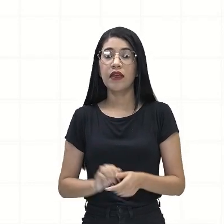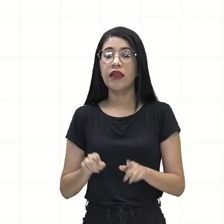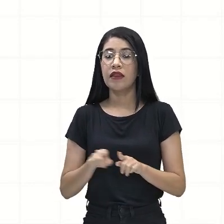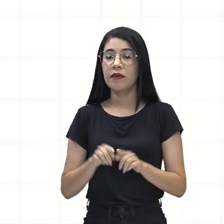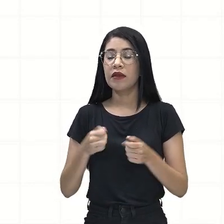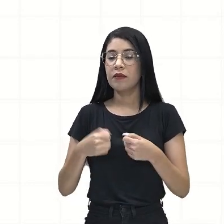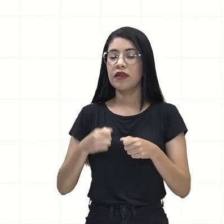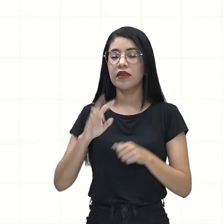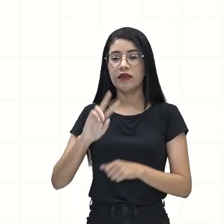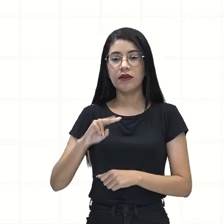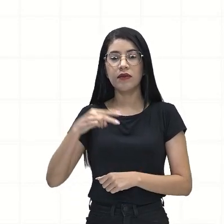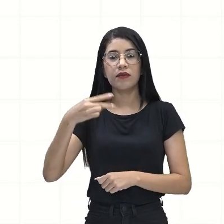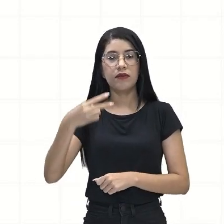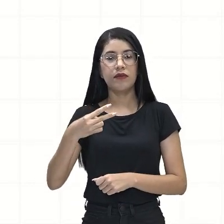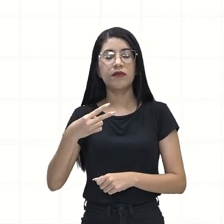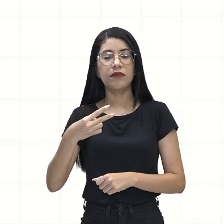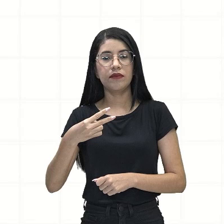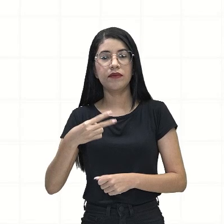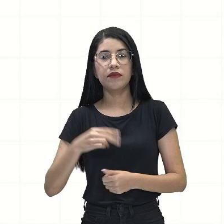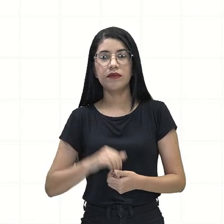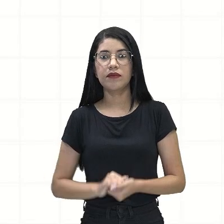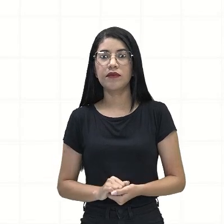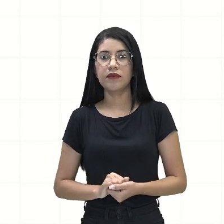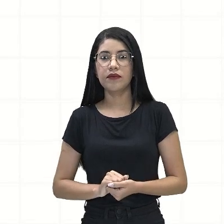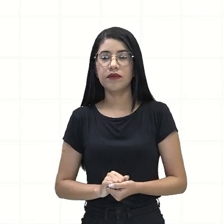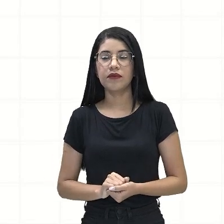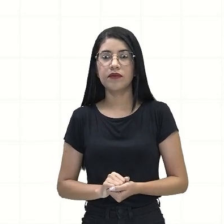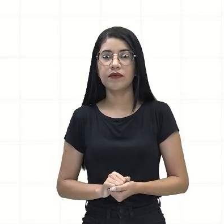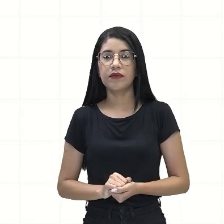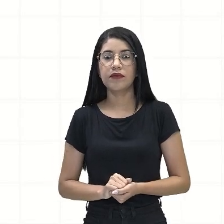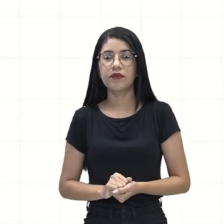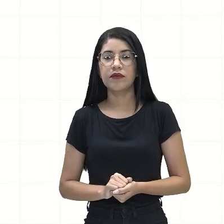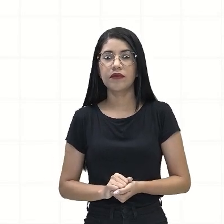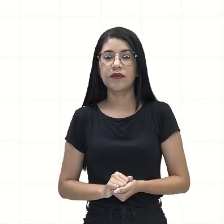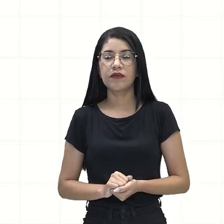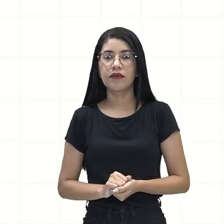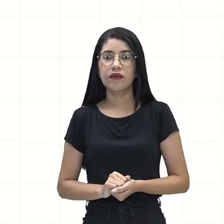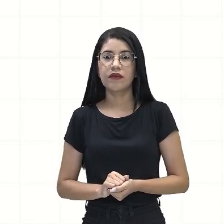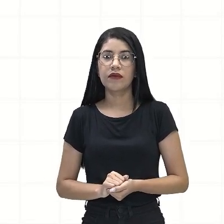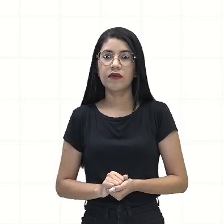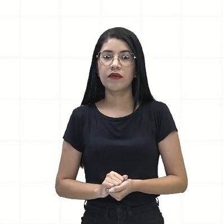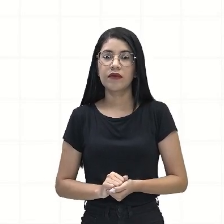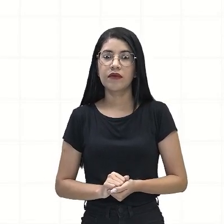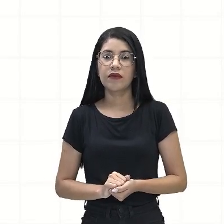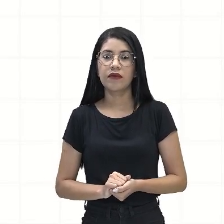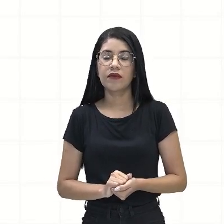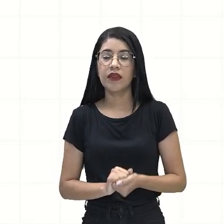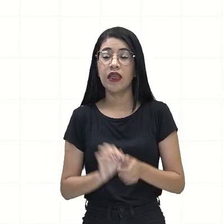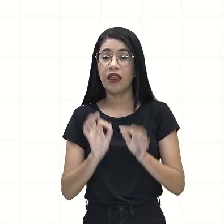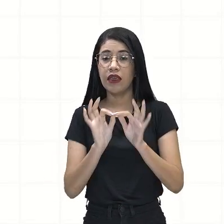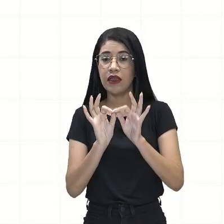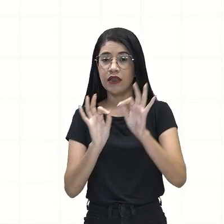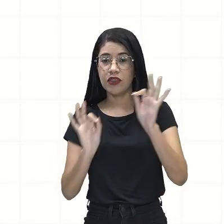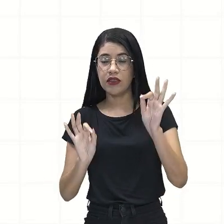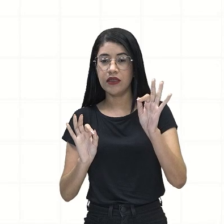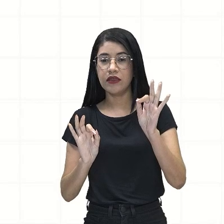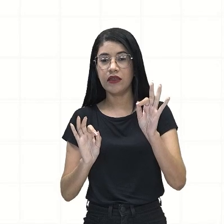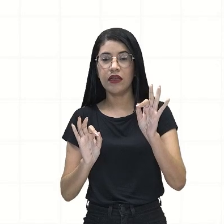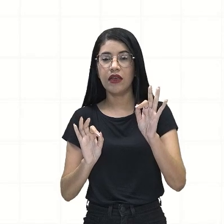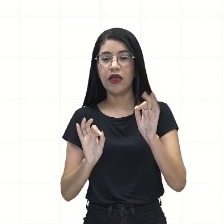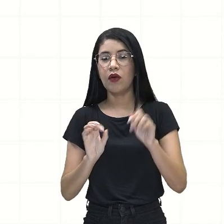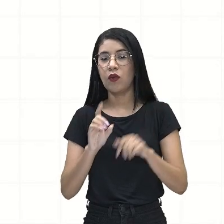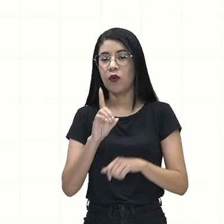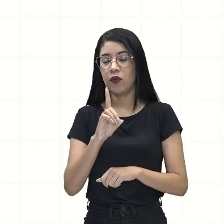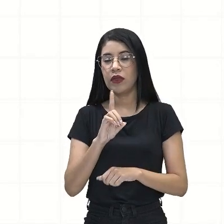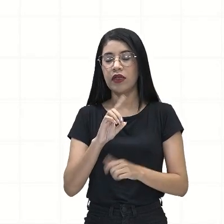a gente vai elevar ao quadrado aqui esse resultado, né? E a distância aqui, né, a letrinha D de distância